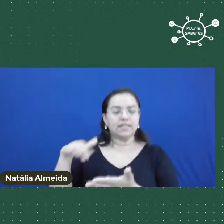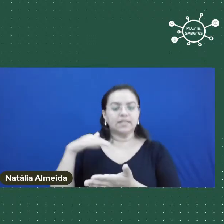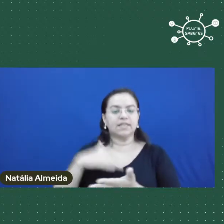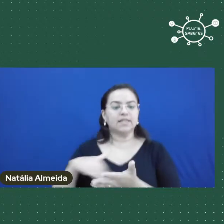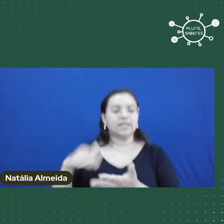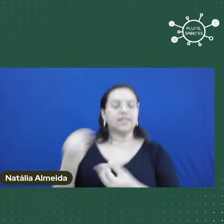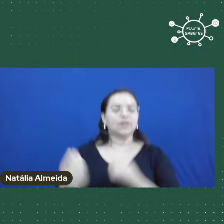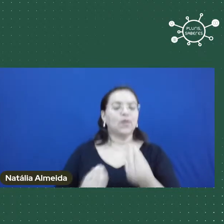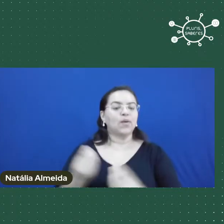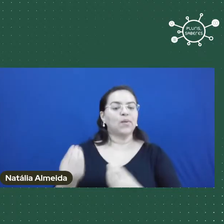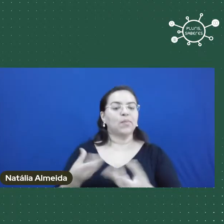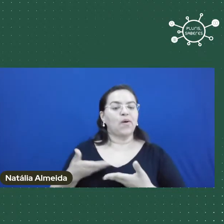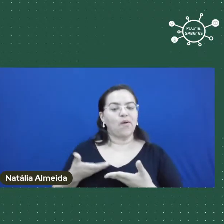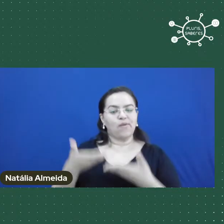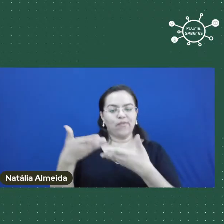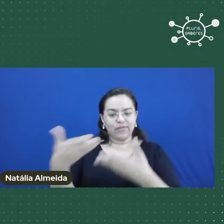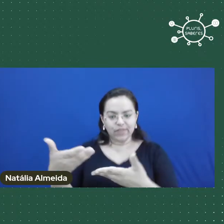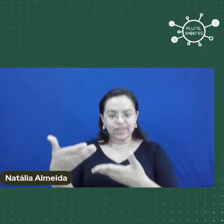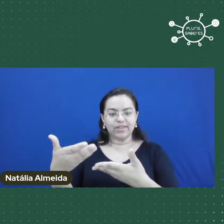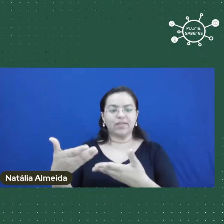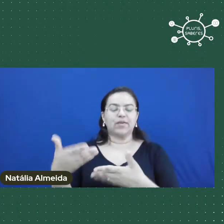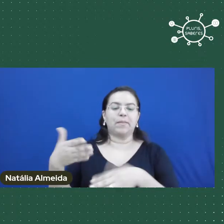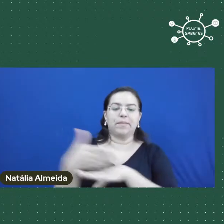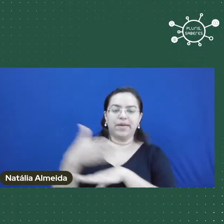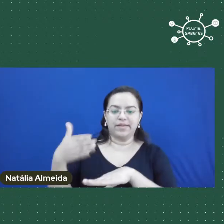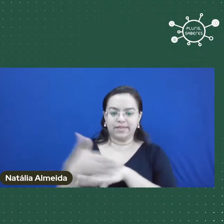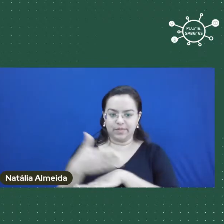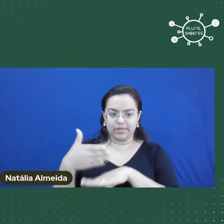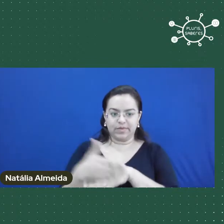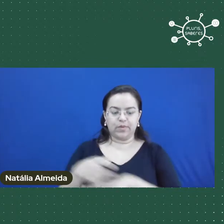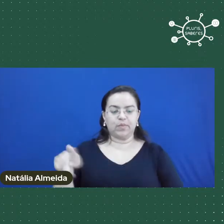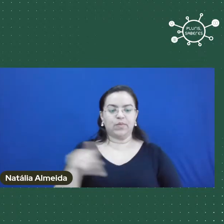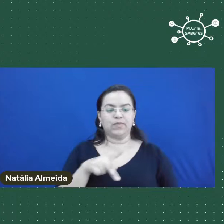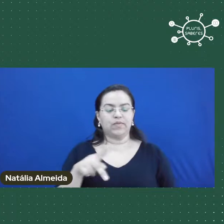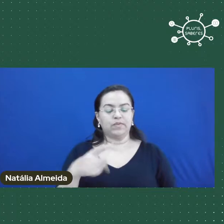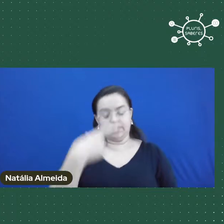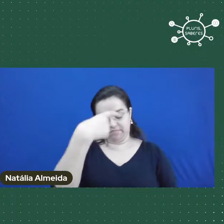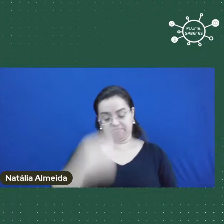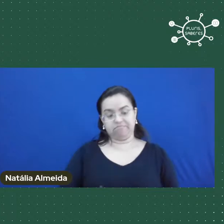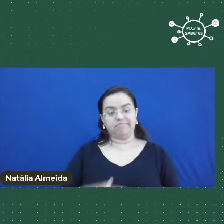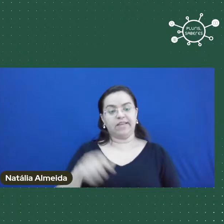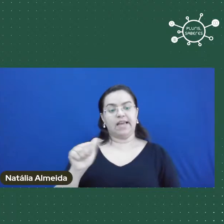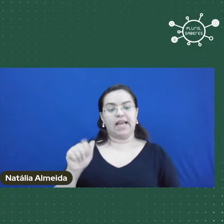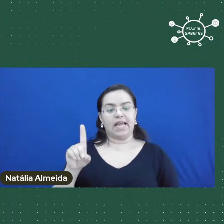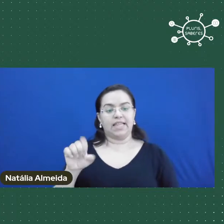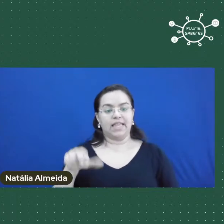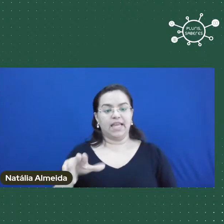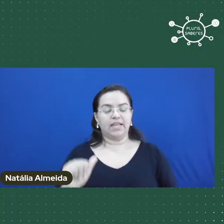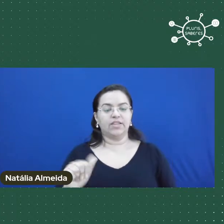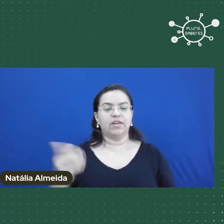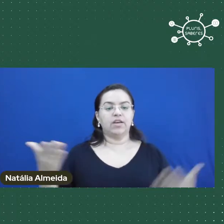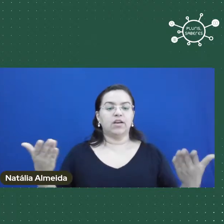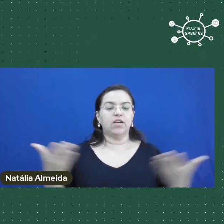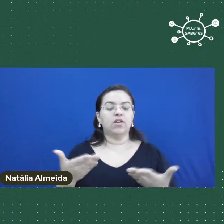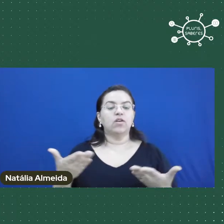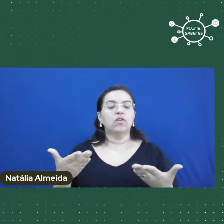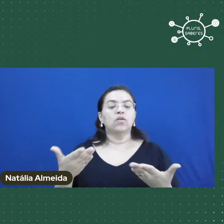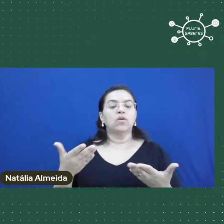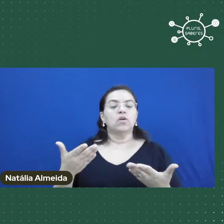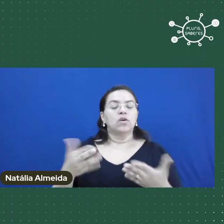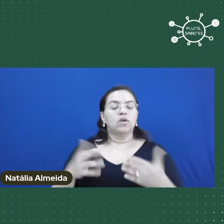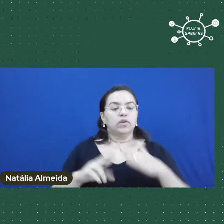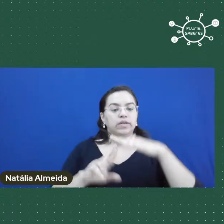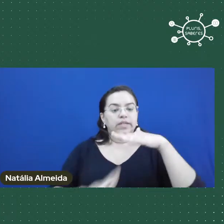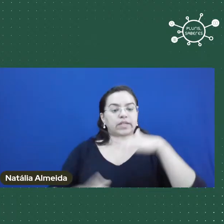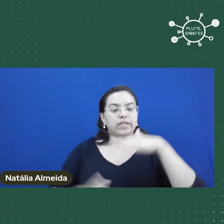convidar a participar. Eu sou a Dênia Guimarães, no momento estou como pró-reitora adjunta.